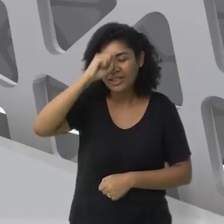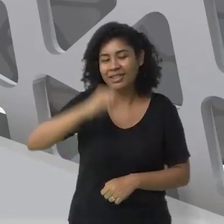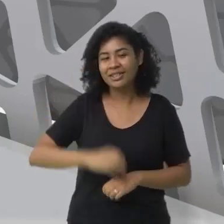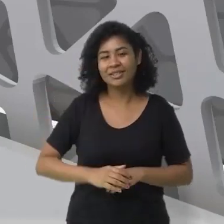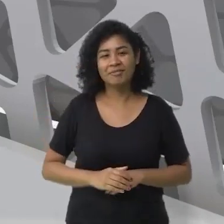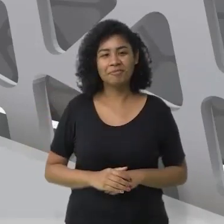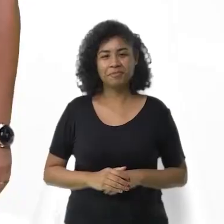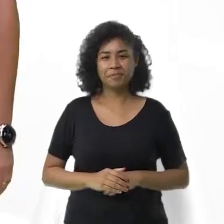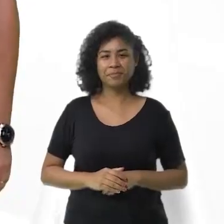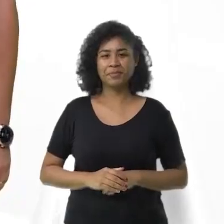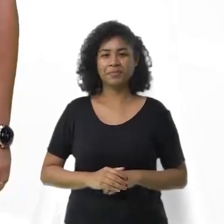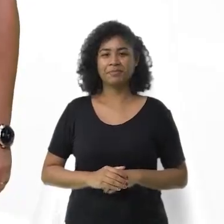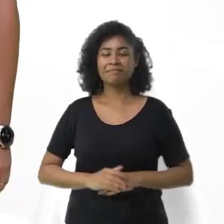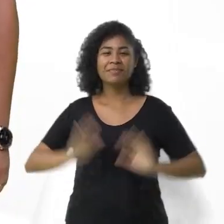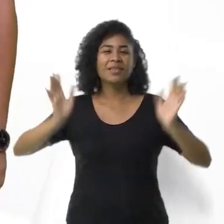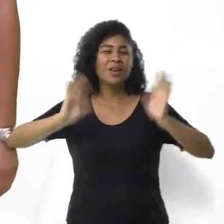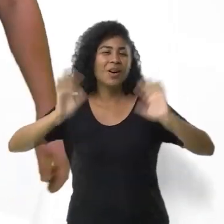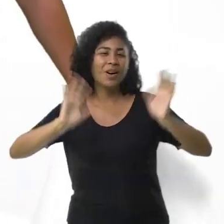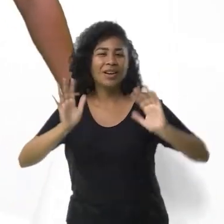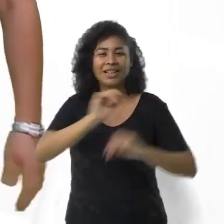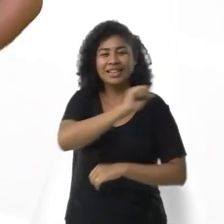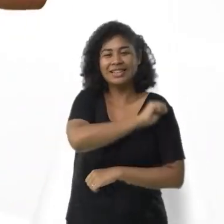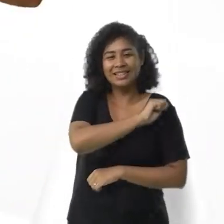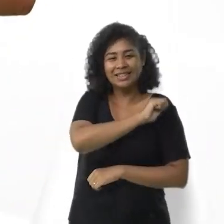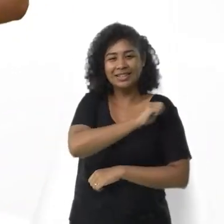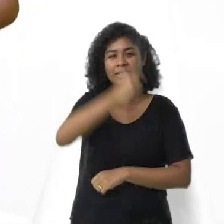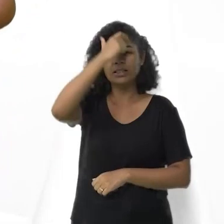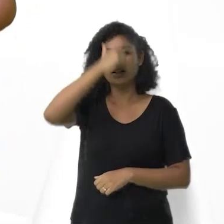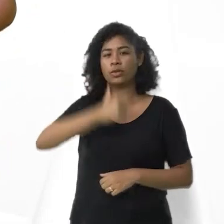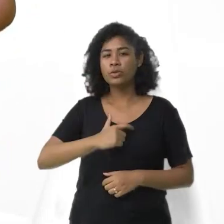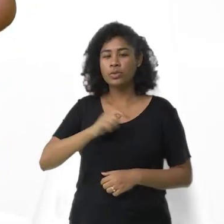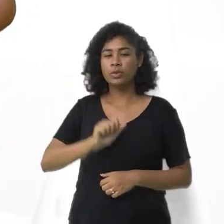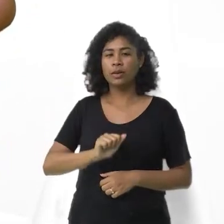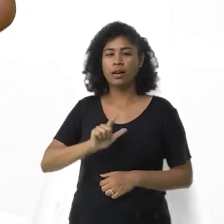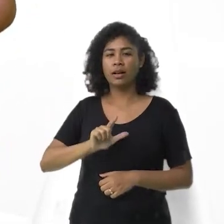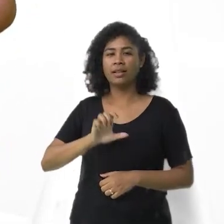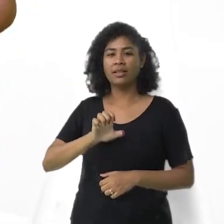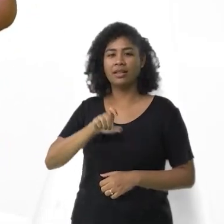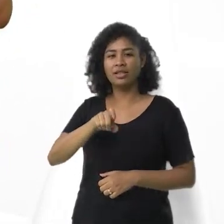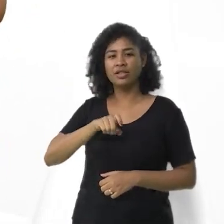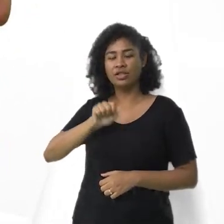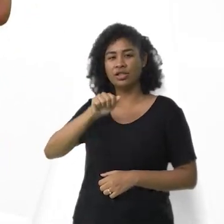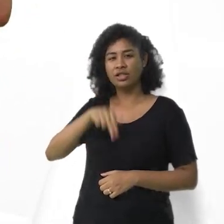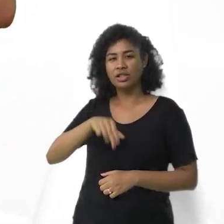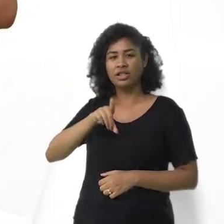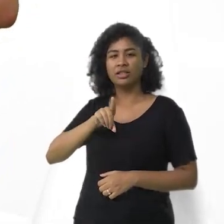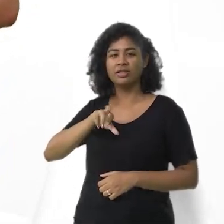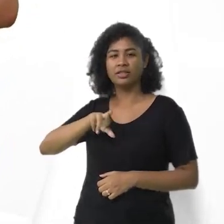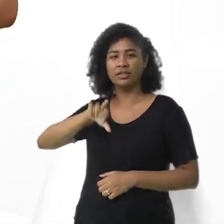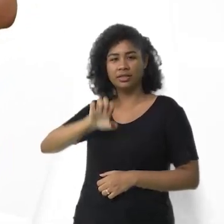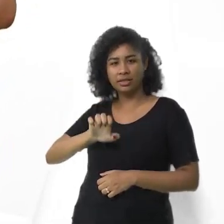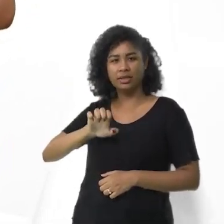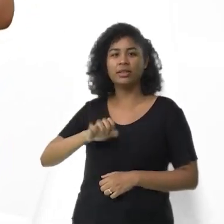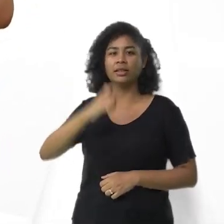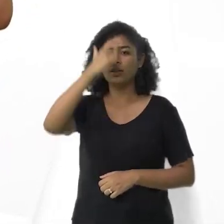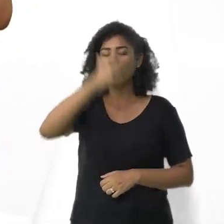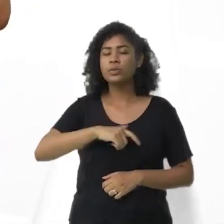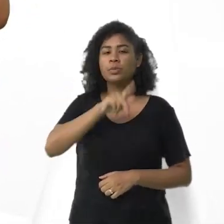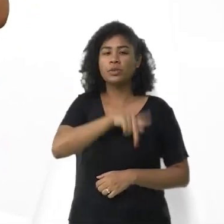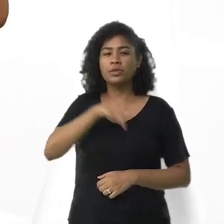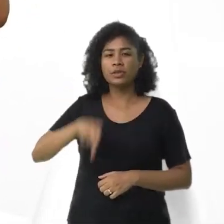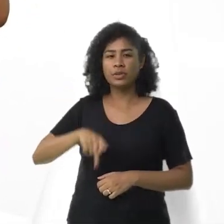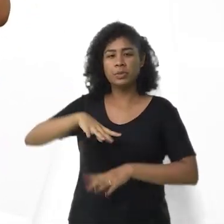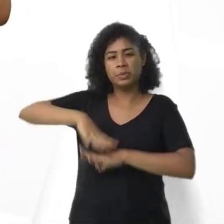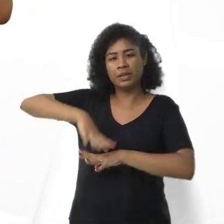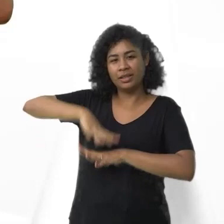país. Olá, alunos! Eu sou o professor Alexandre dos Santos, professor de matemática, agora